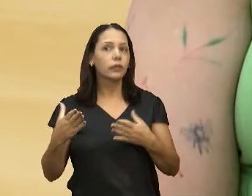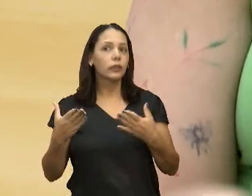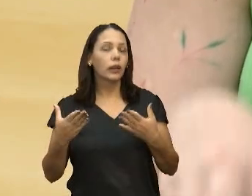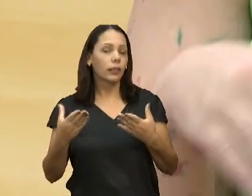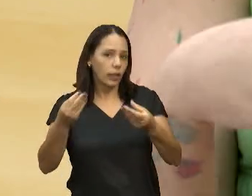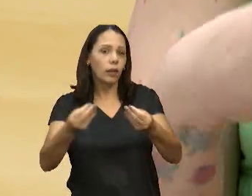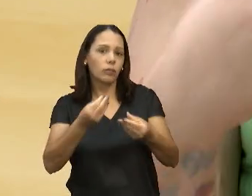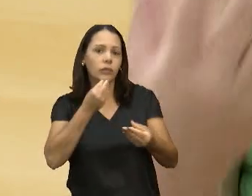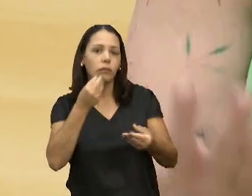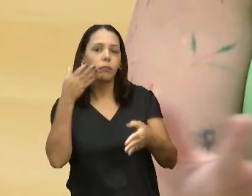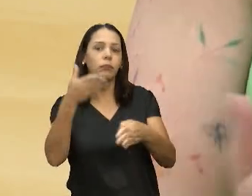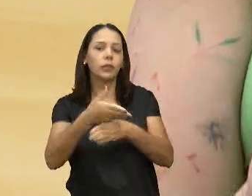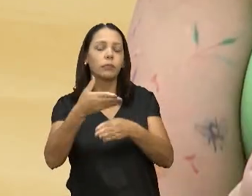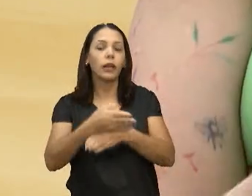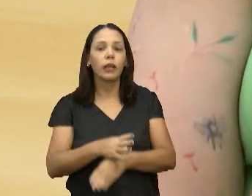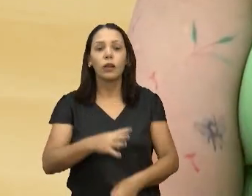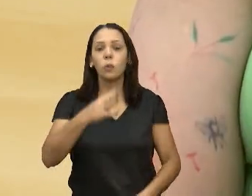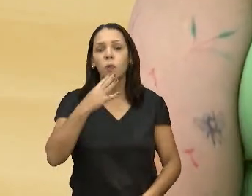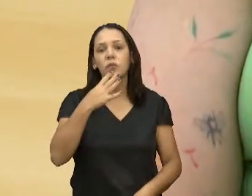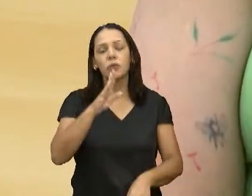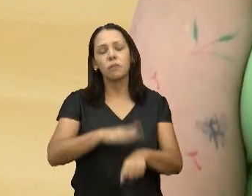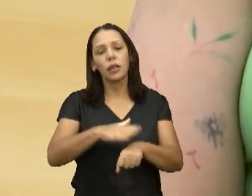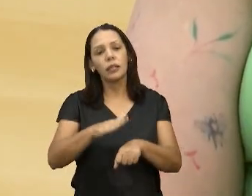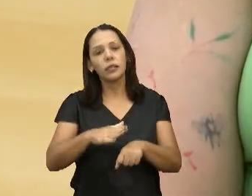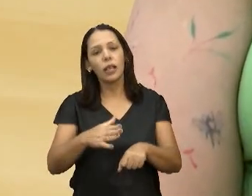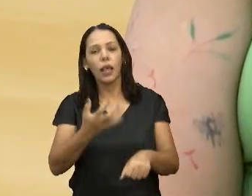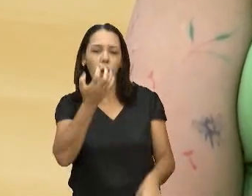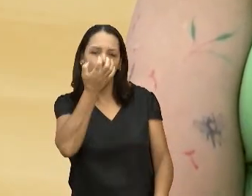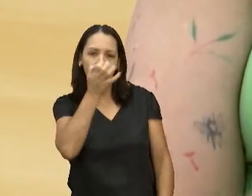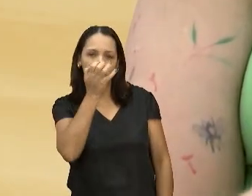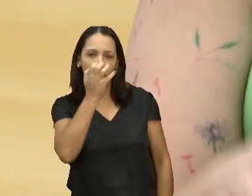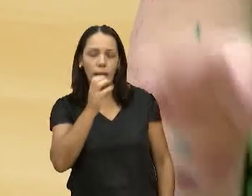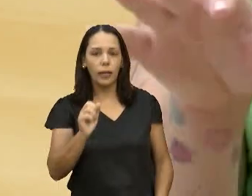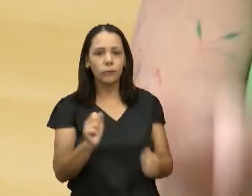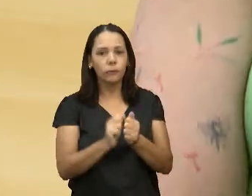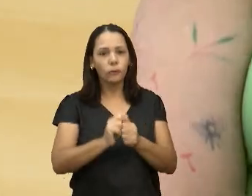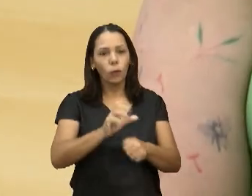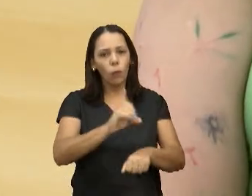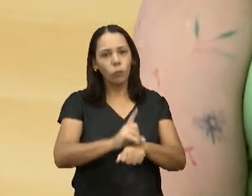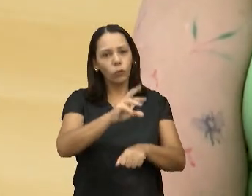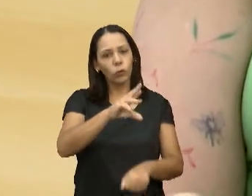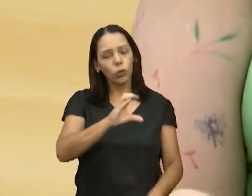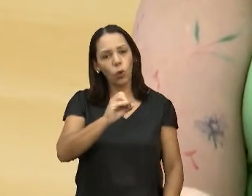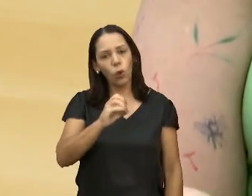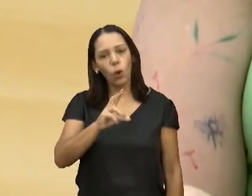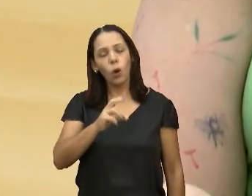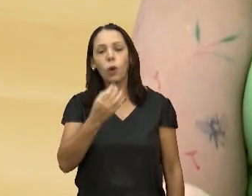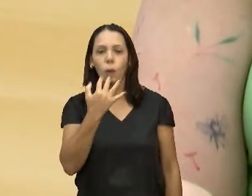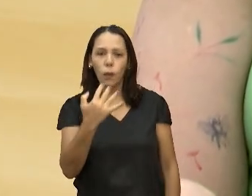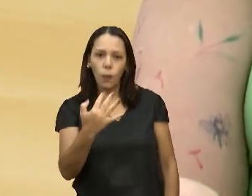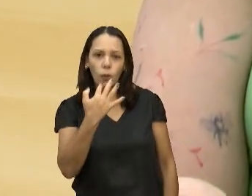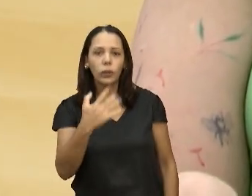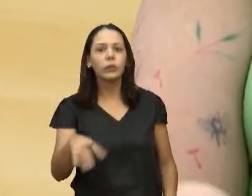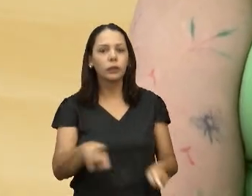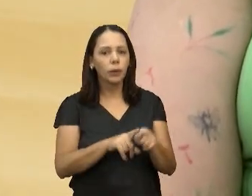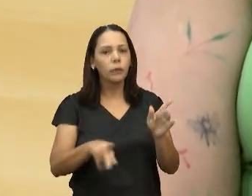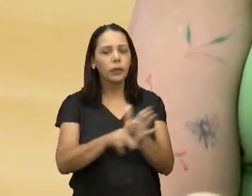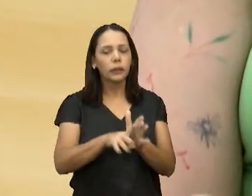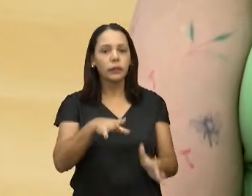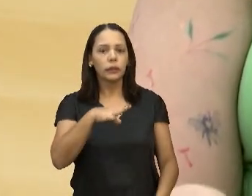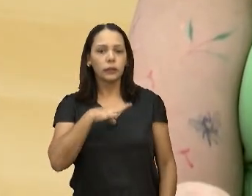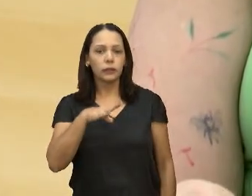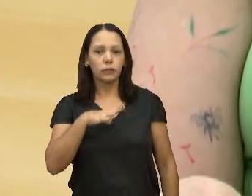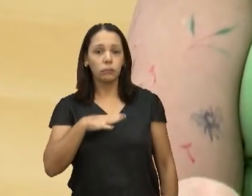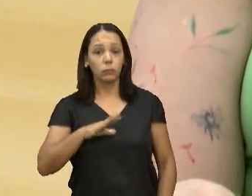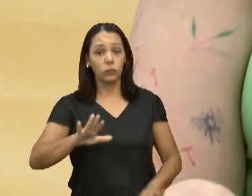também conheci mais o lado da palhaçaria com os Doutores Coloridos, que também é uma organização aqui do município. Então,